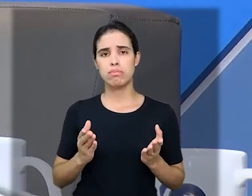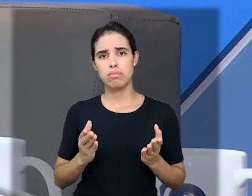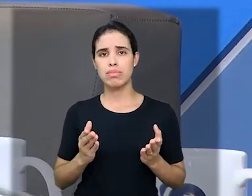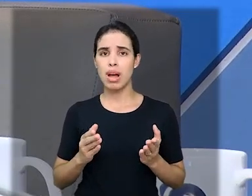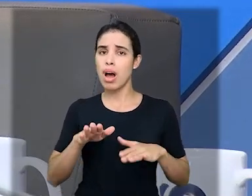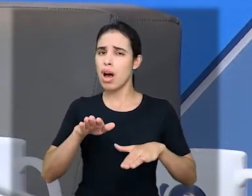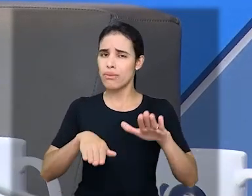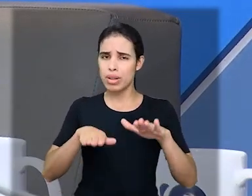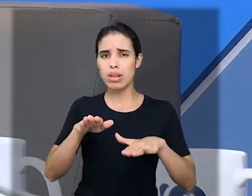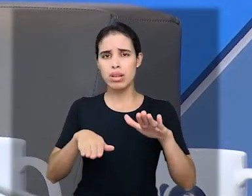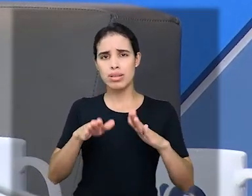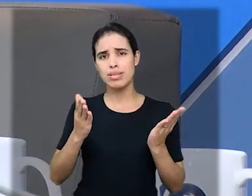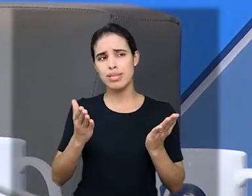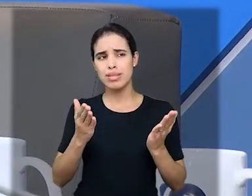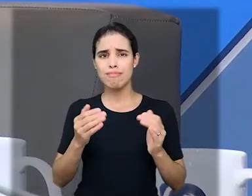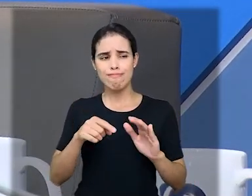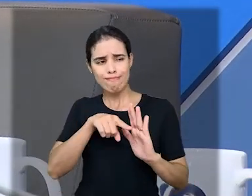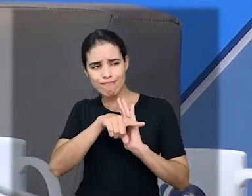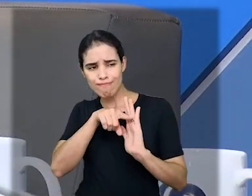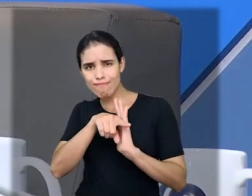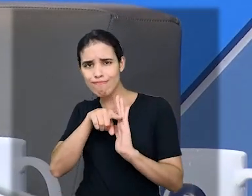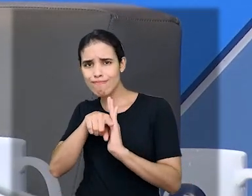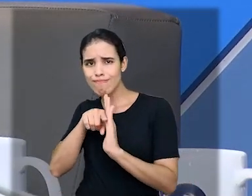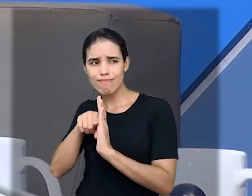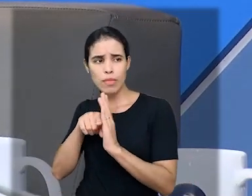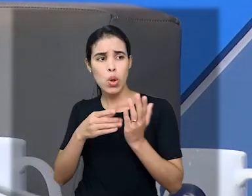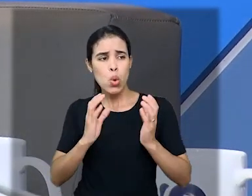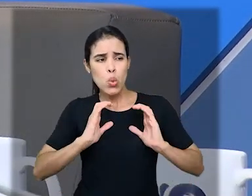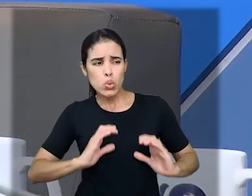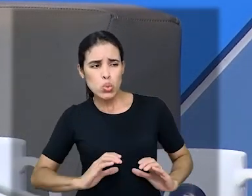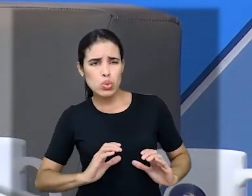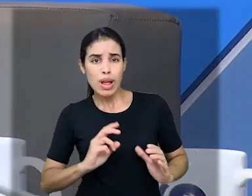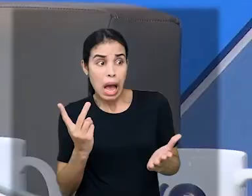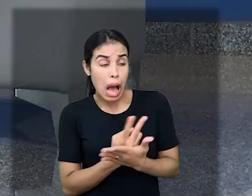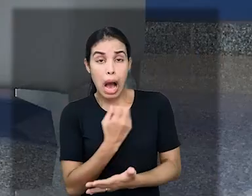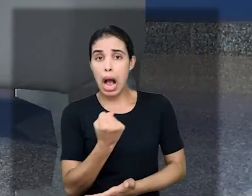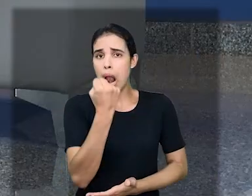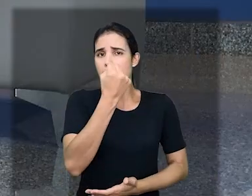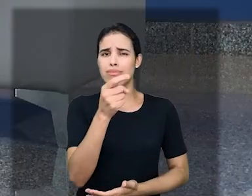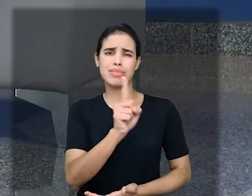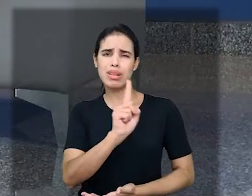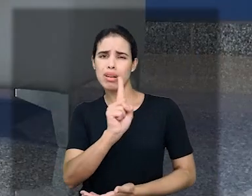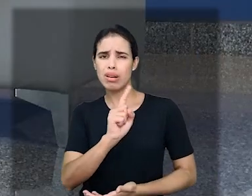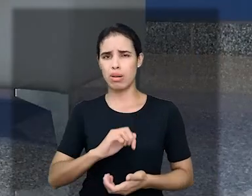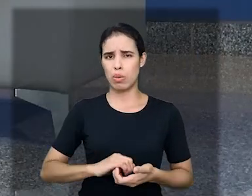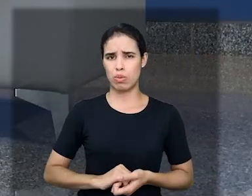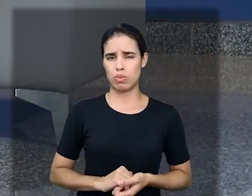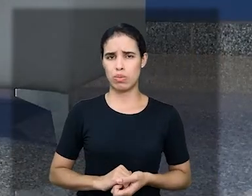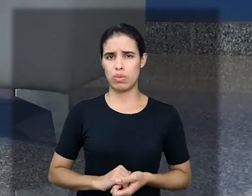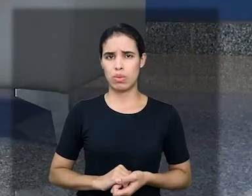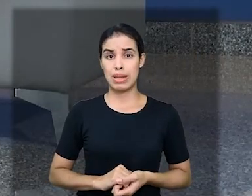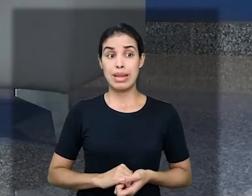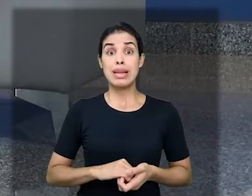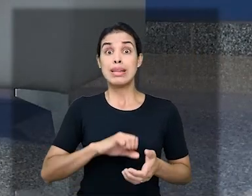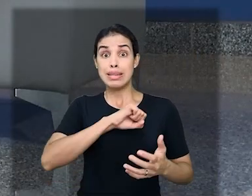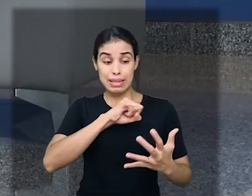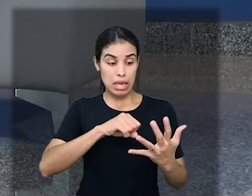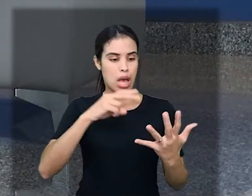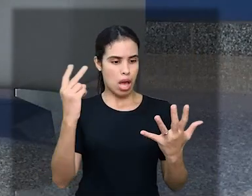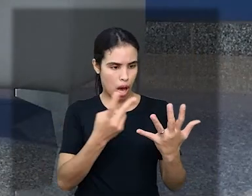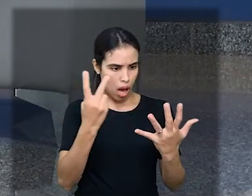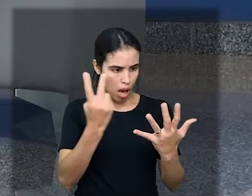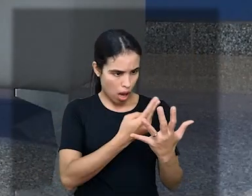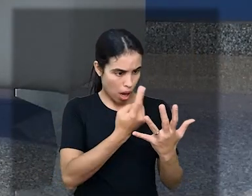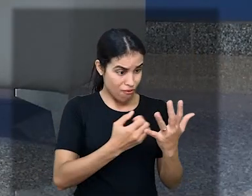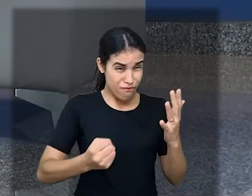que são faltas e são condutas pequenas, que somente em um conjunto de